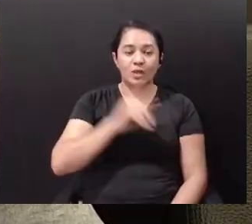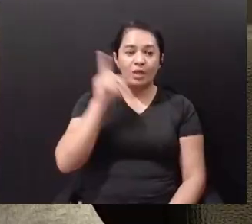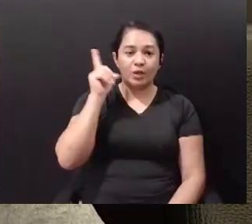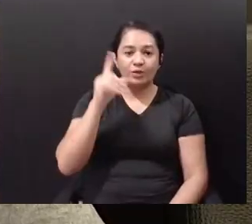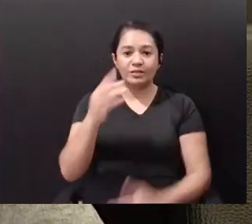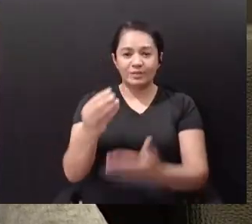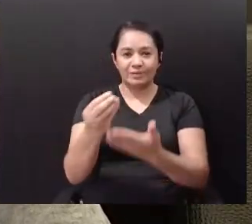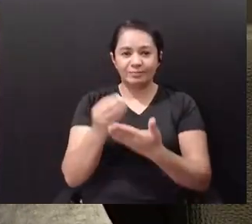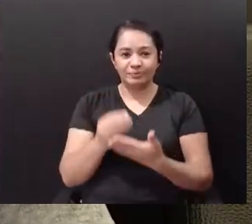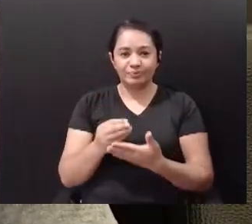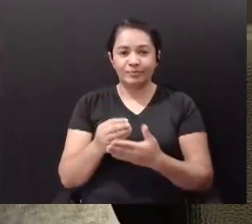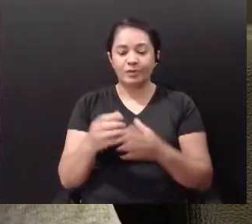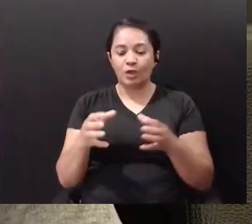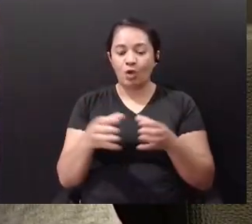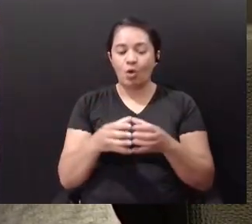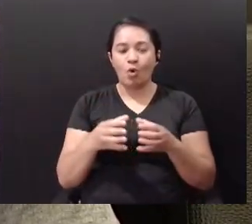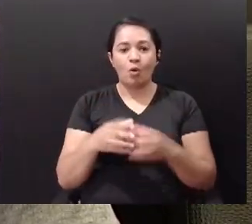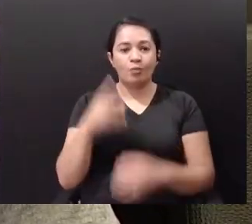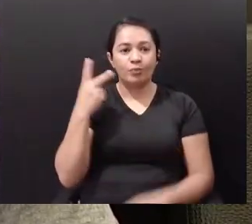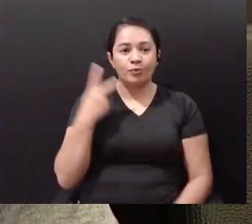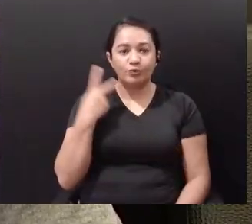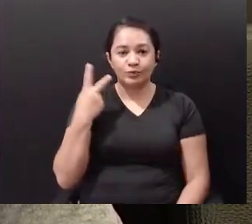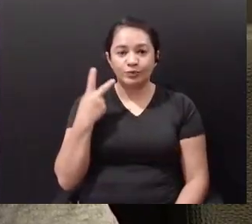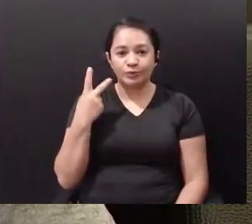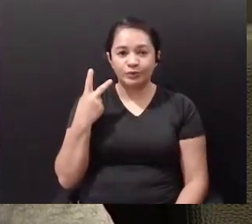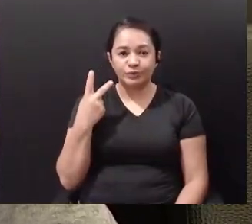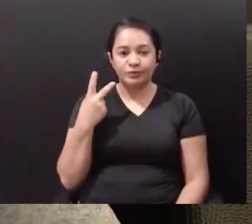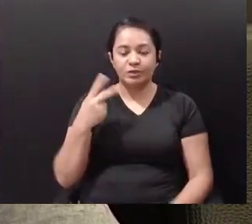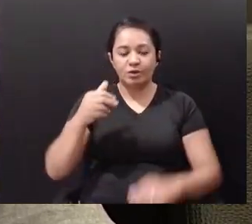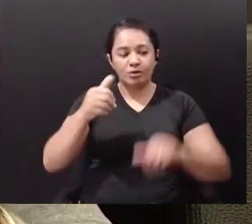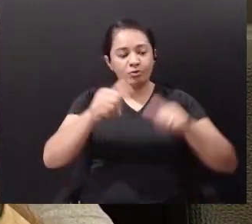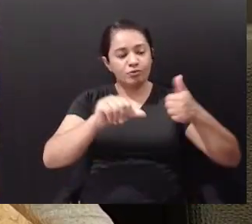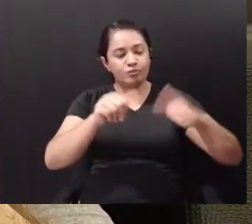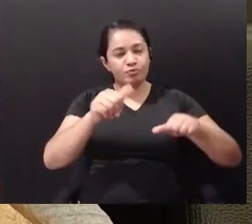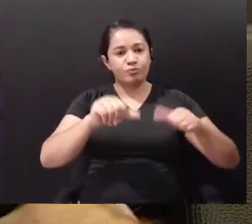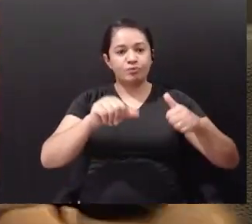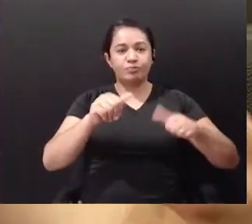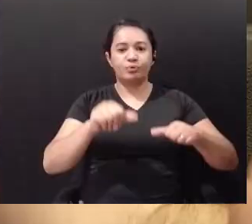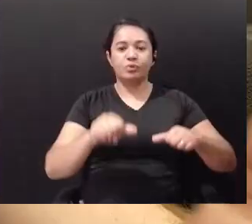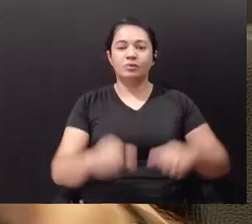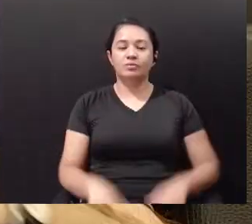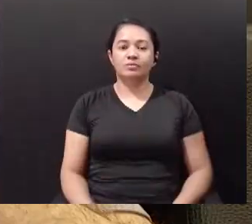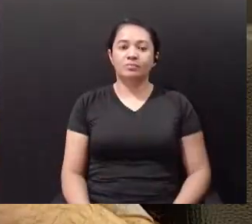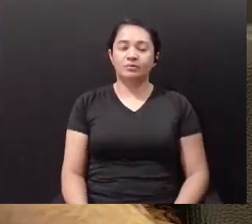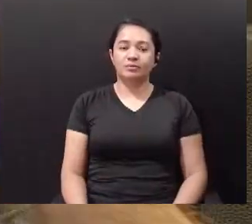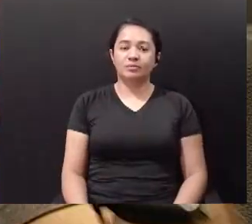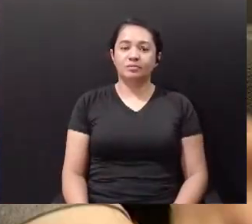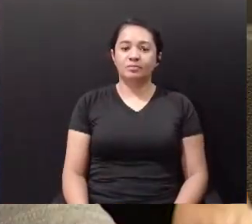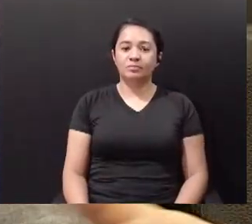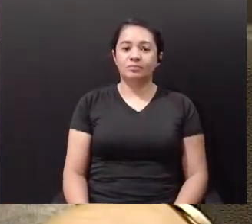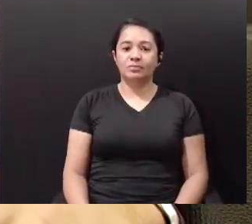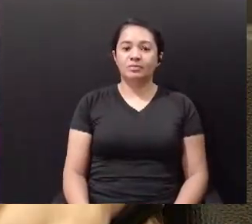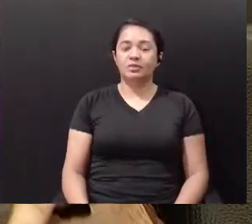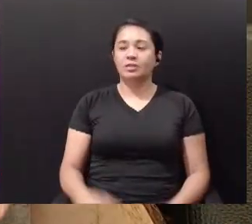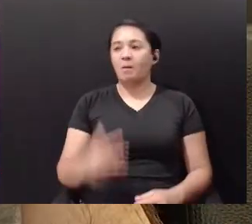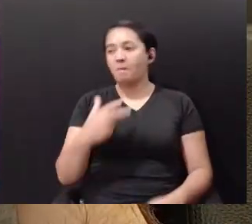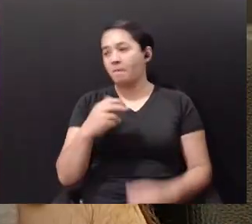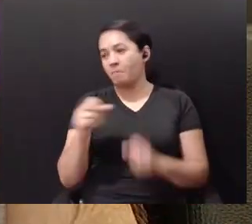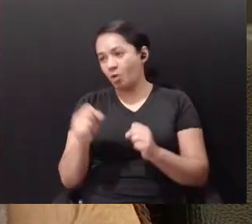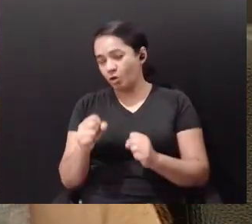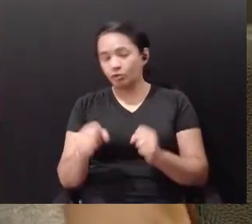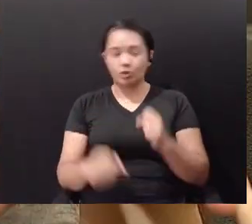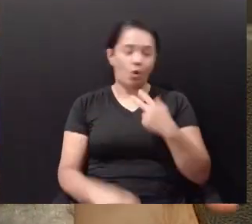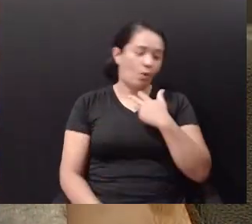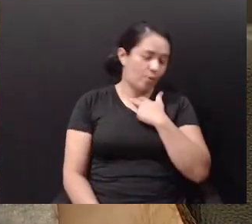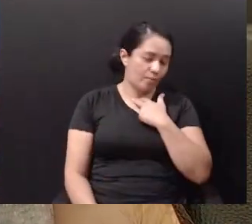de vereadores, a comissão analisando e dizendo se pode ou não pode. Eu acho que